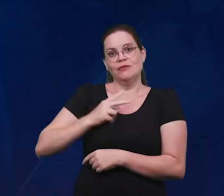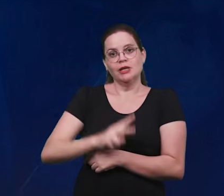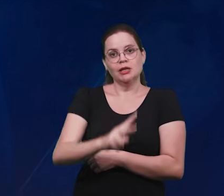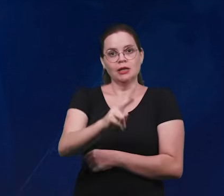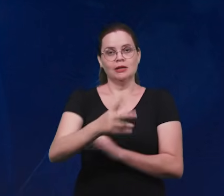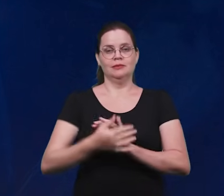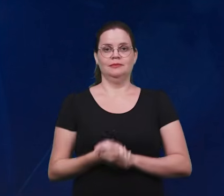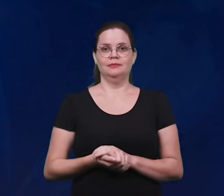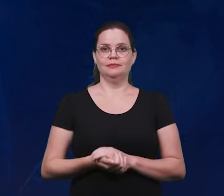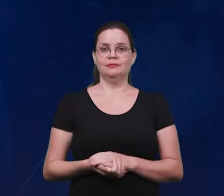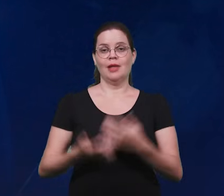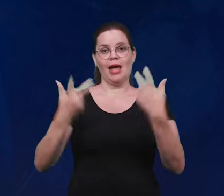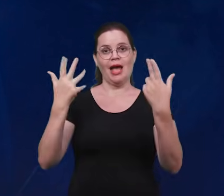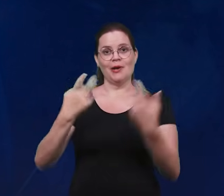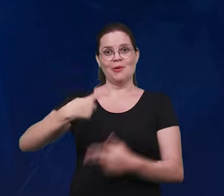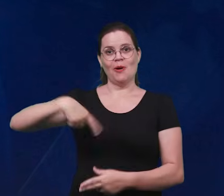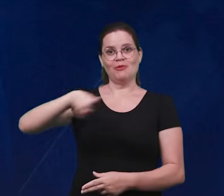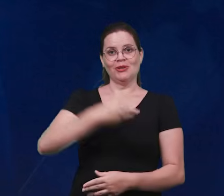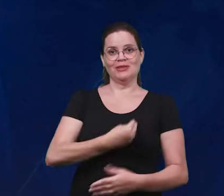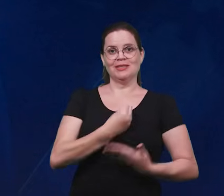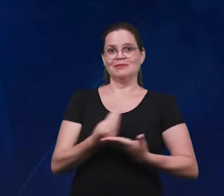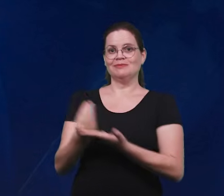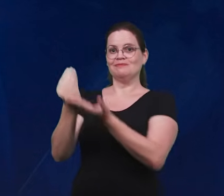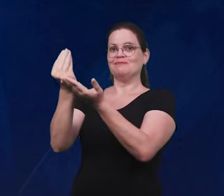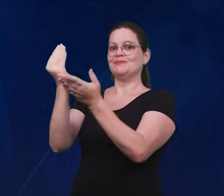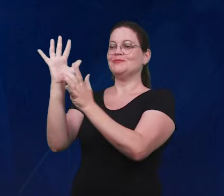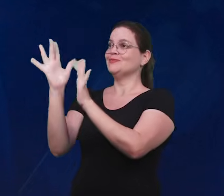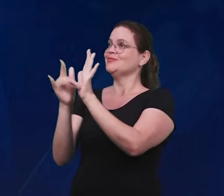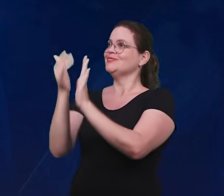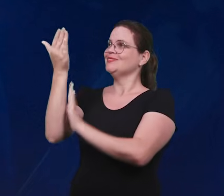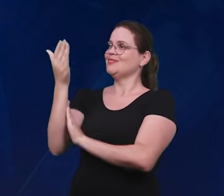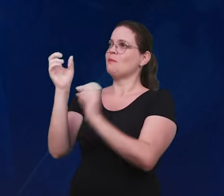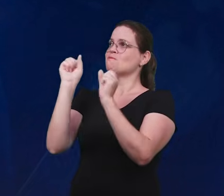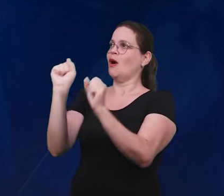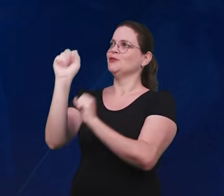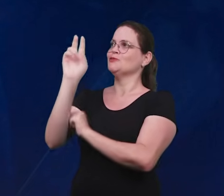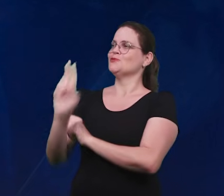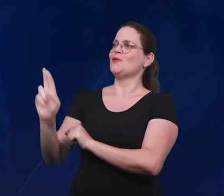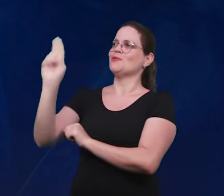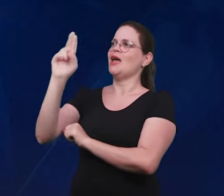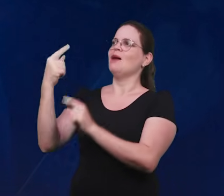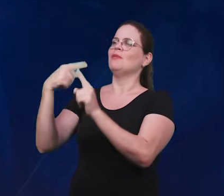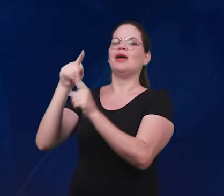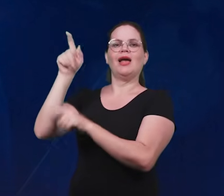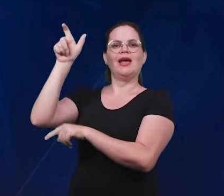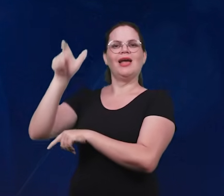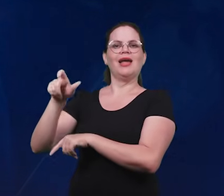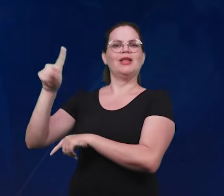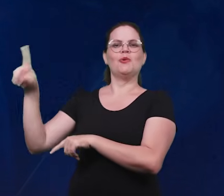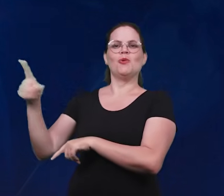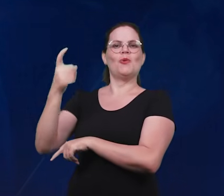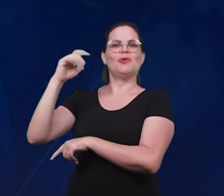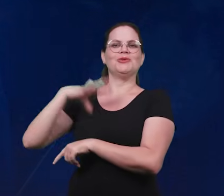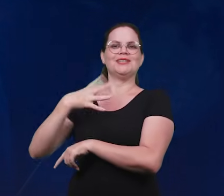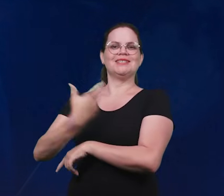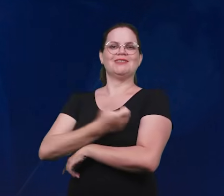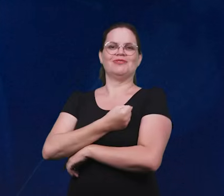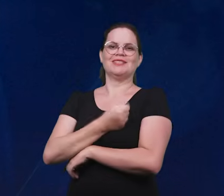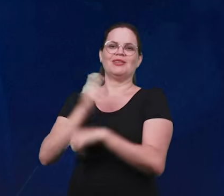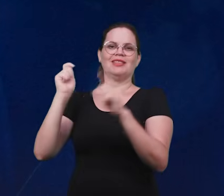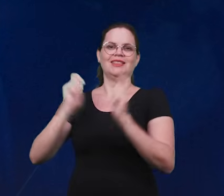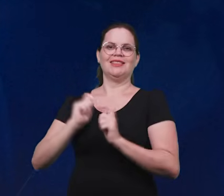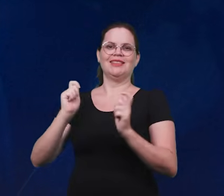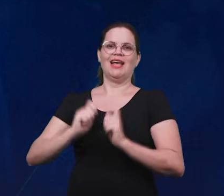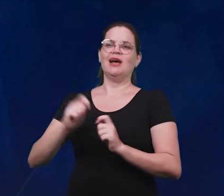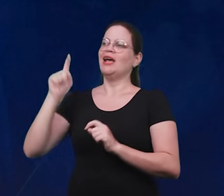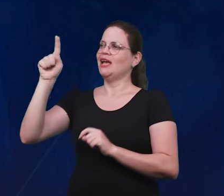Estar nas mãos de Jesus é a nossa segurança de que Ele fará de nós o que lhe parece bom